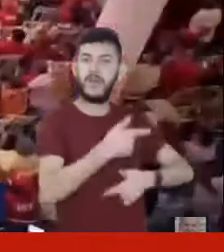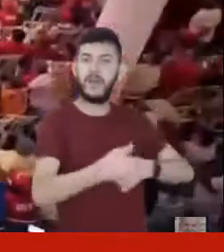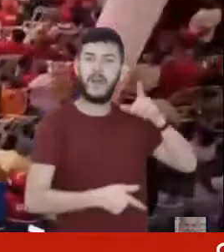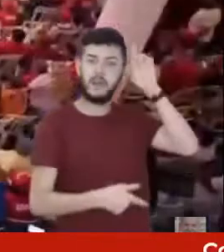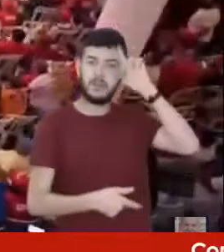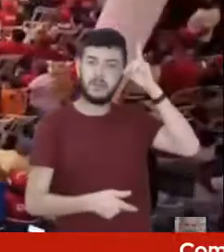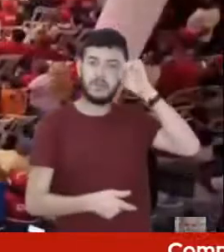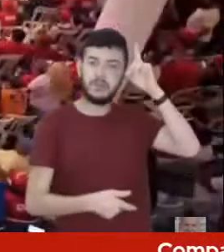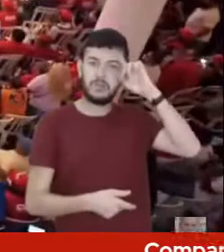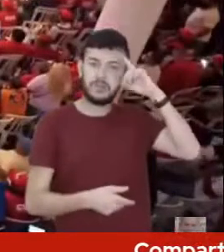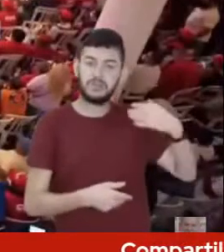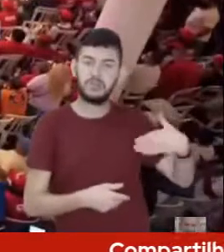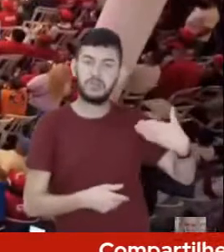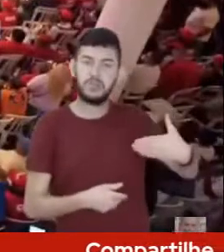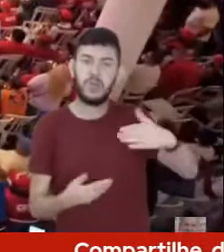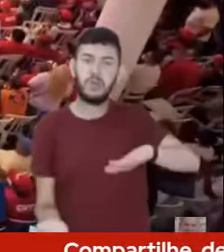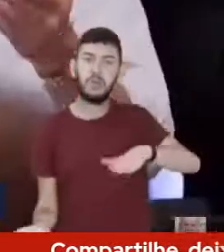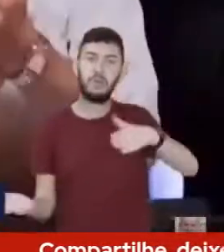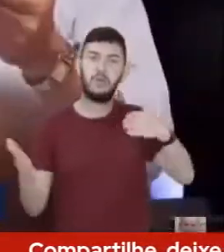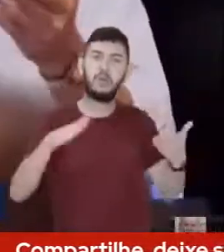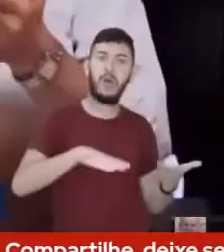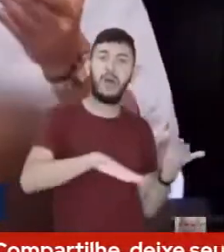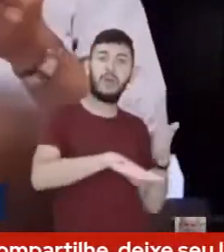Brasil. Obrigado, companheiro.